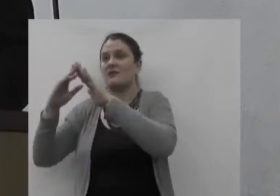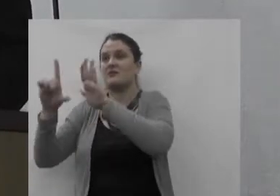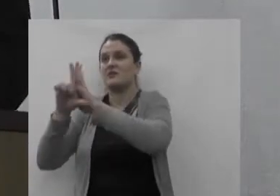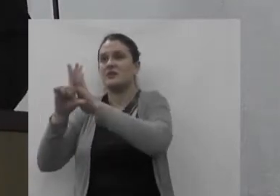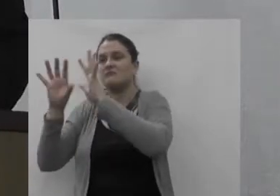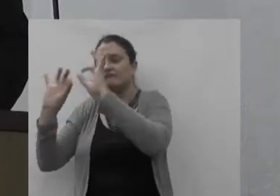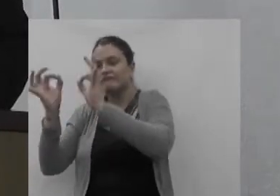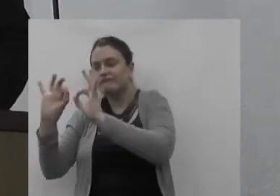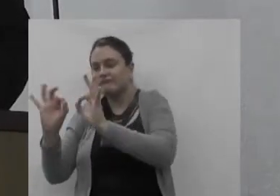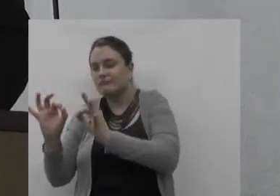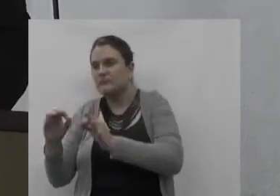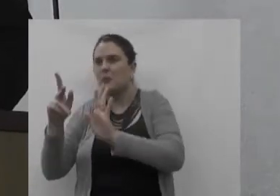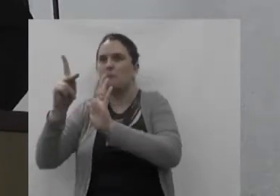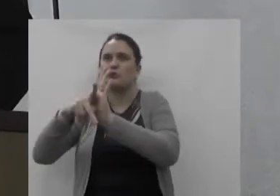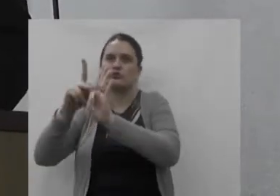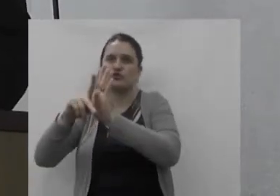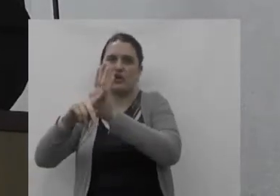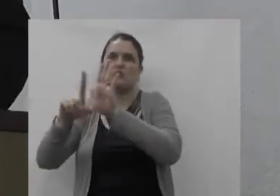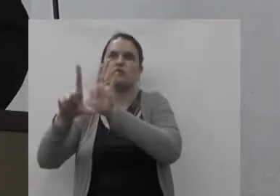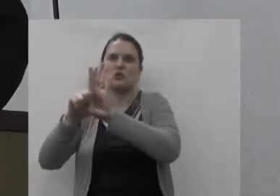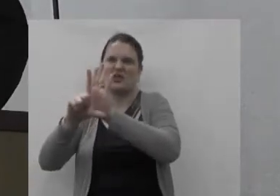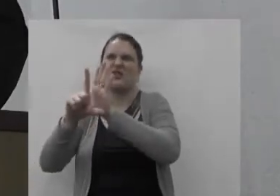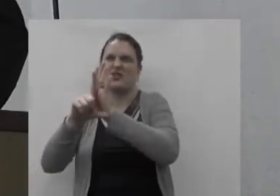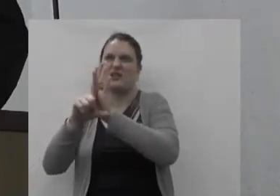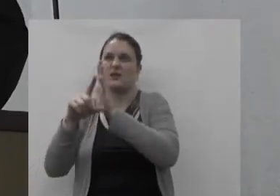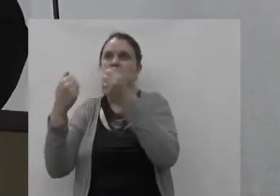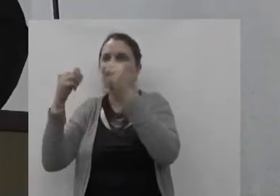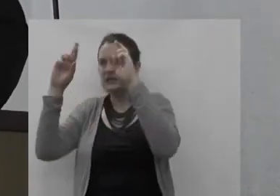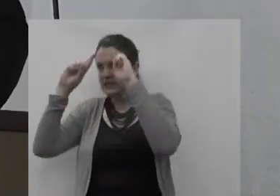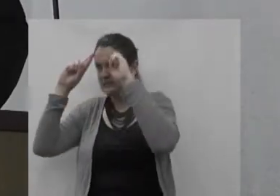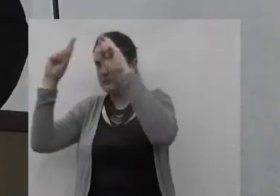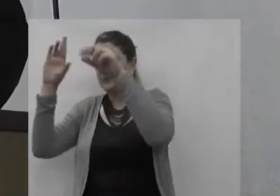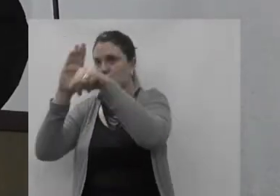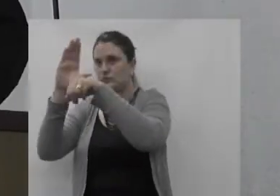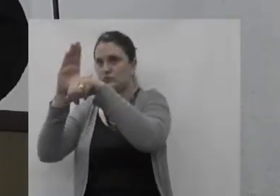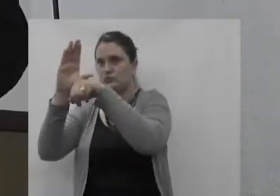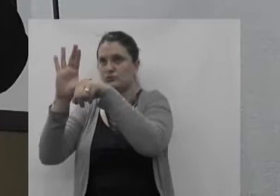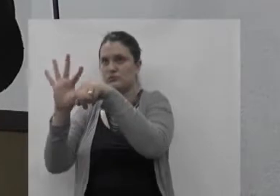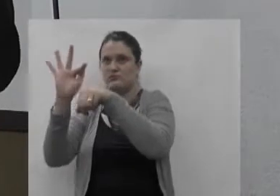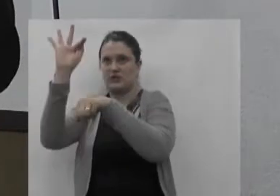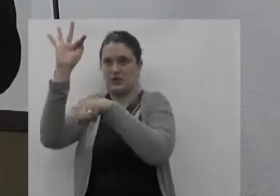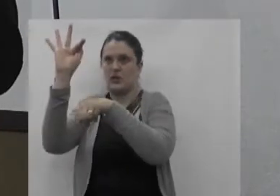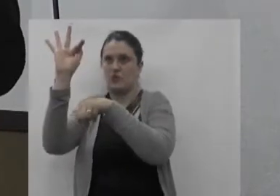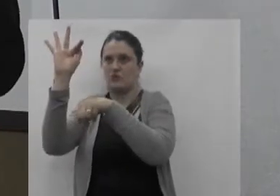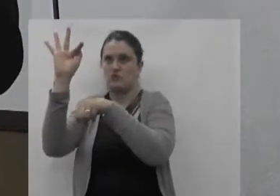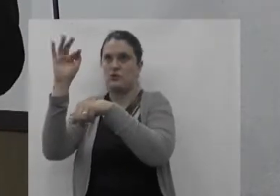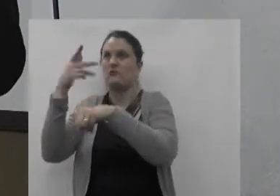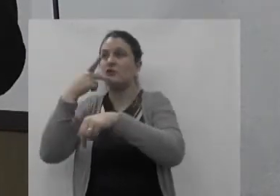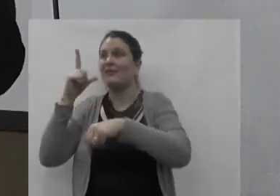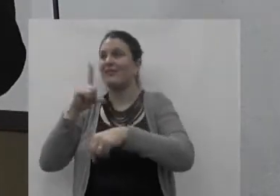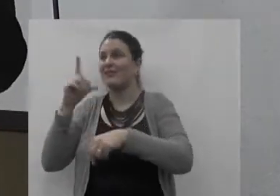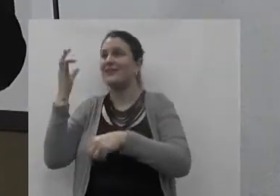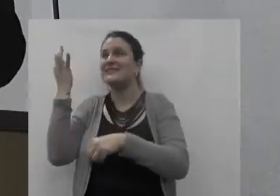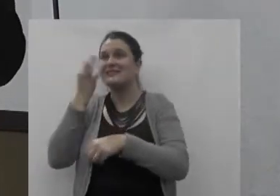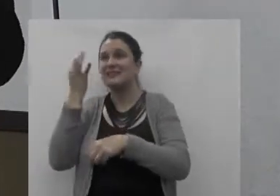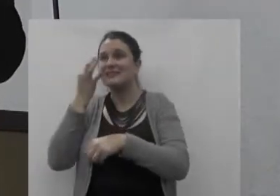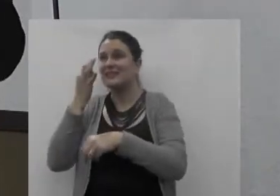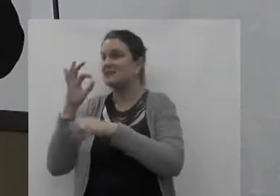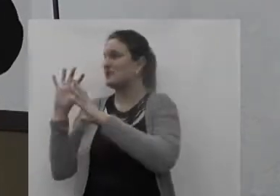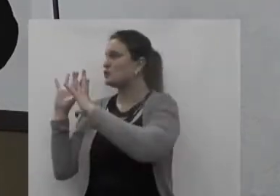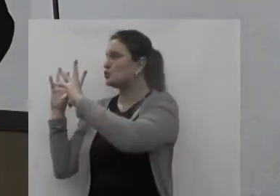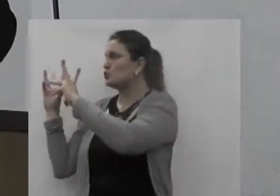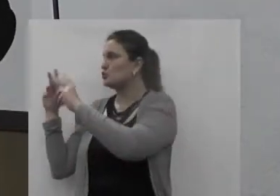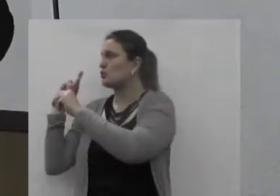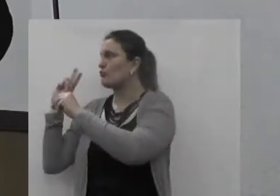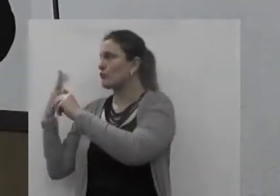de acordo com a lei maior, com a nossa Constituição. E tenho certeza que os senhores saberão muito